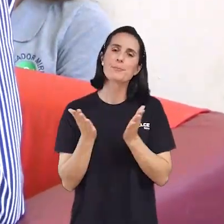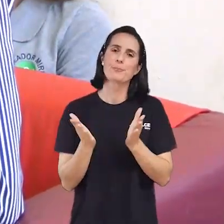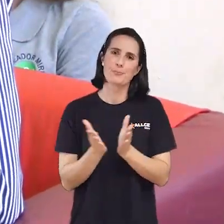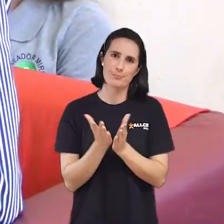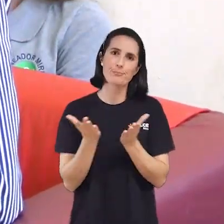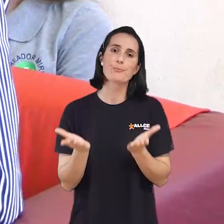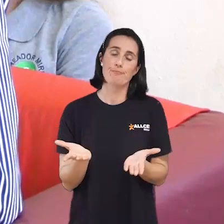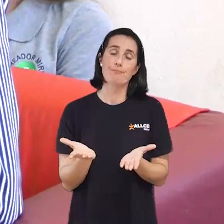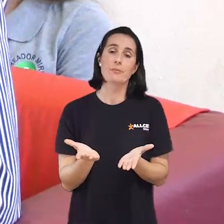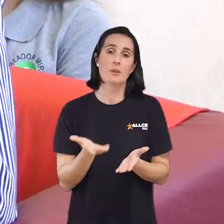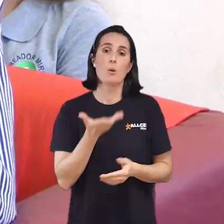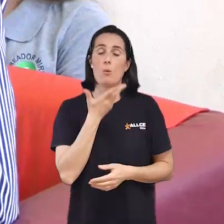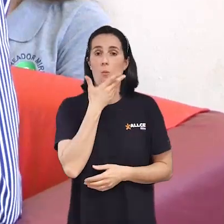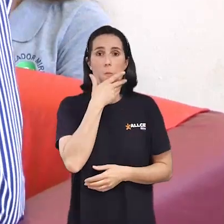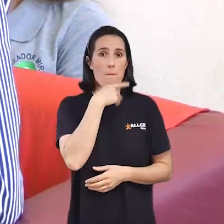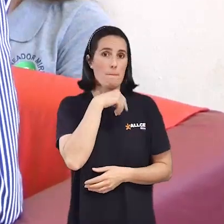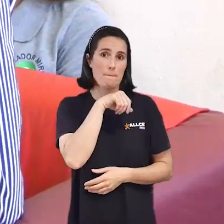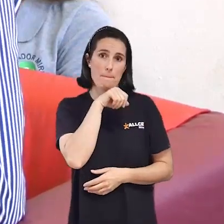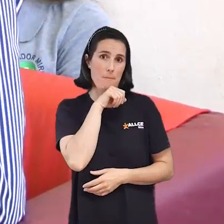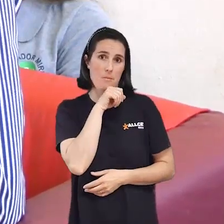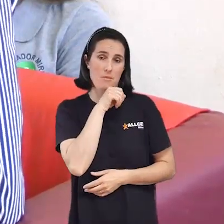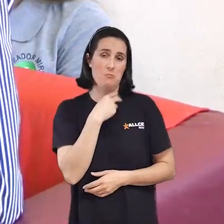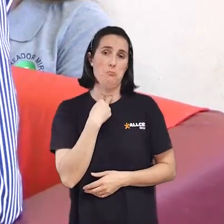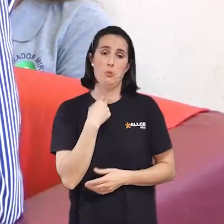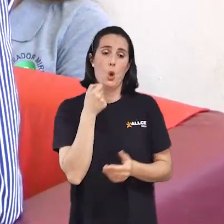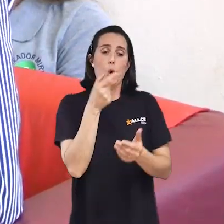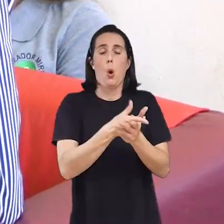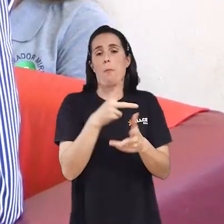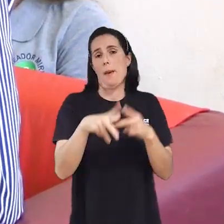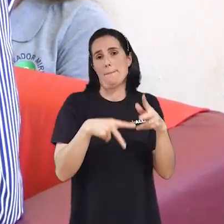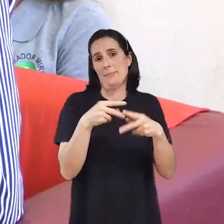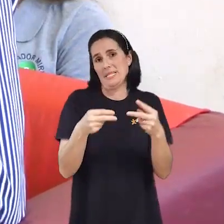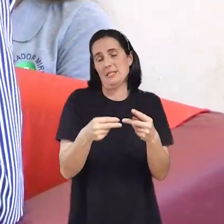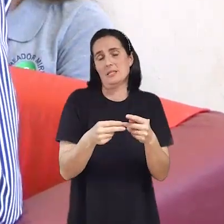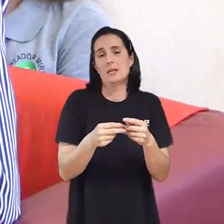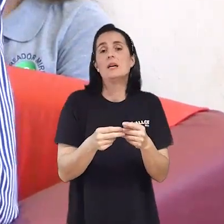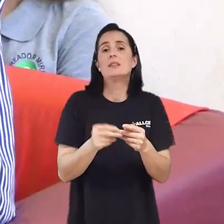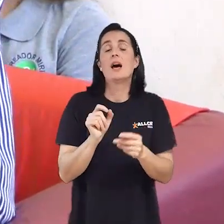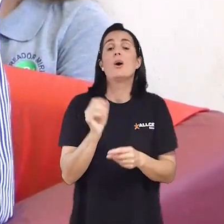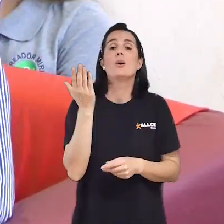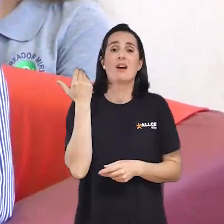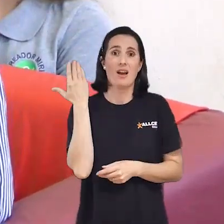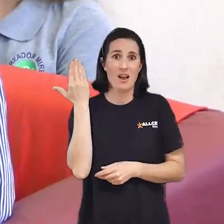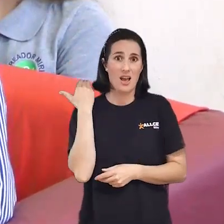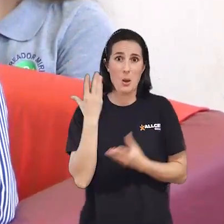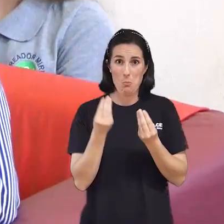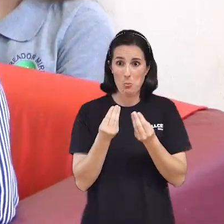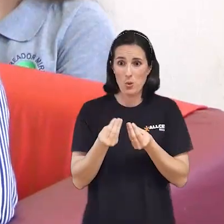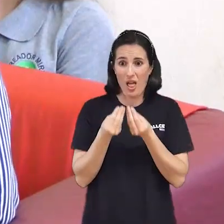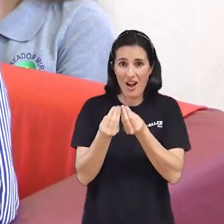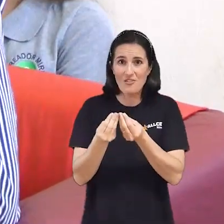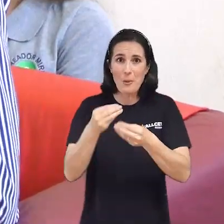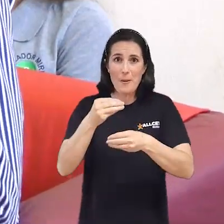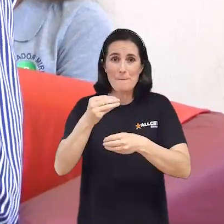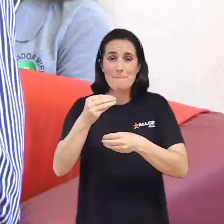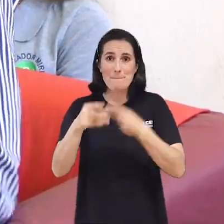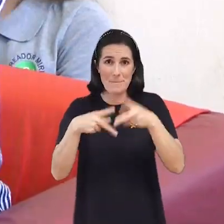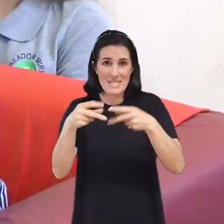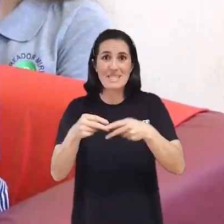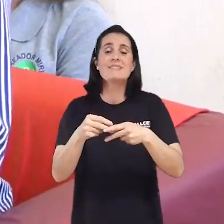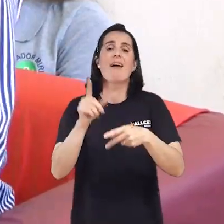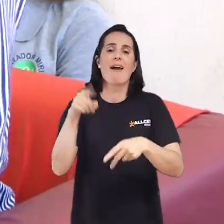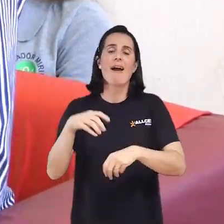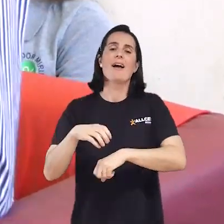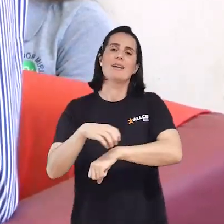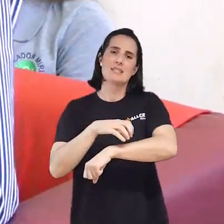E eu fazia de fato isso, tadinha da minha mãe tinha tão poucas assim bijuterias, tão poucas joias assim, porque, como eu